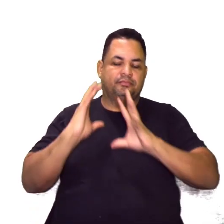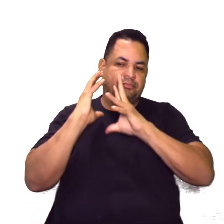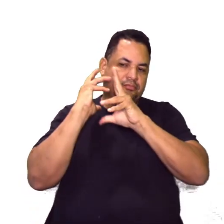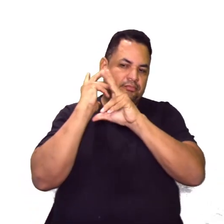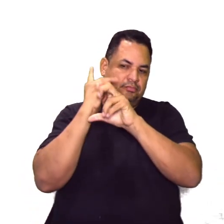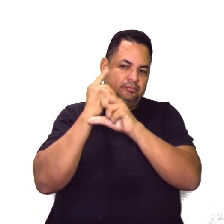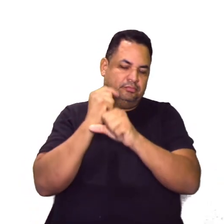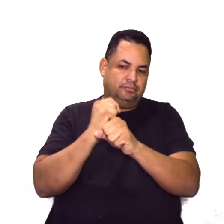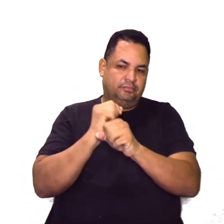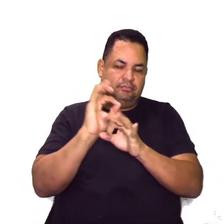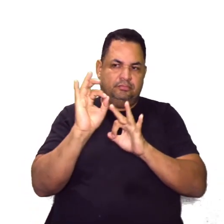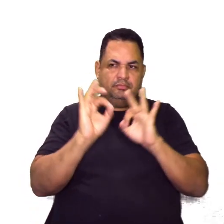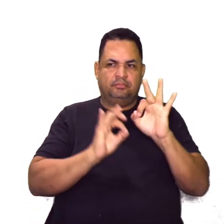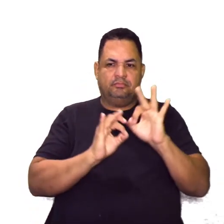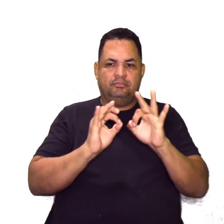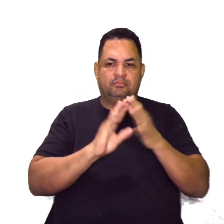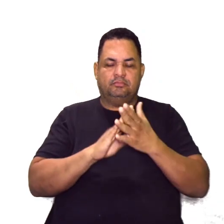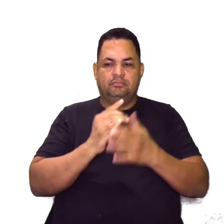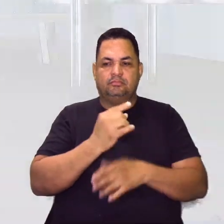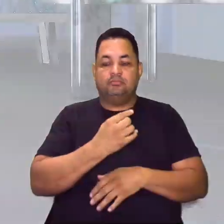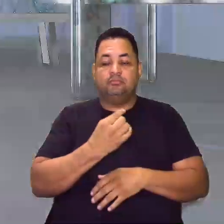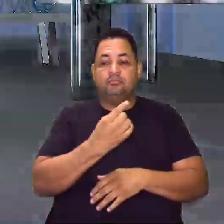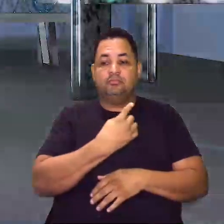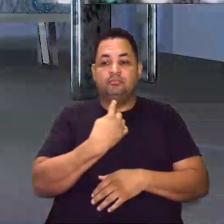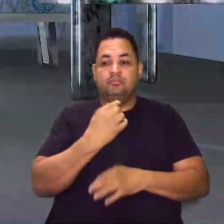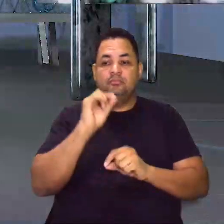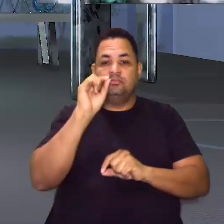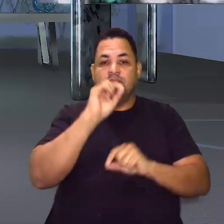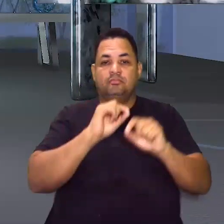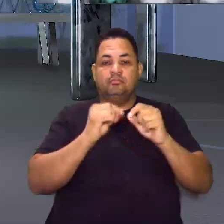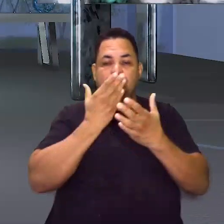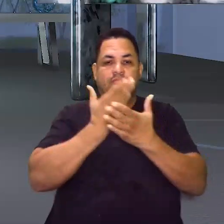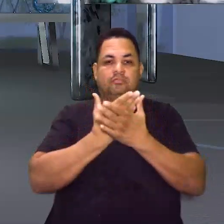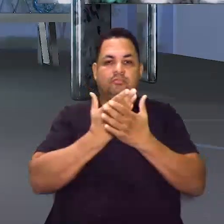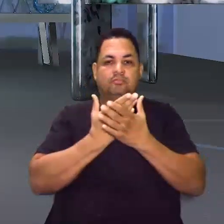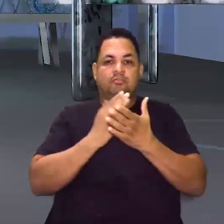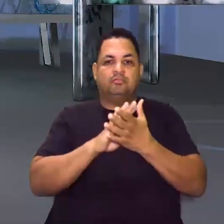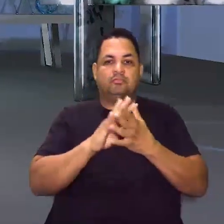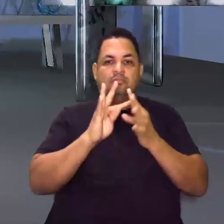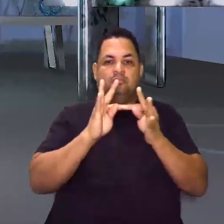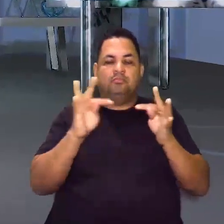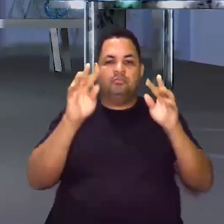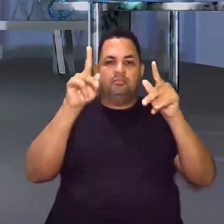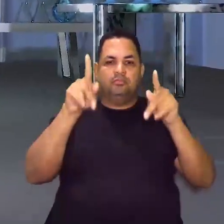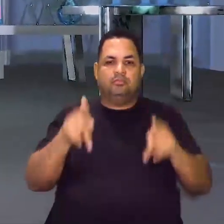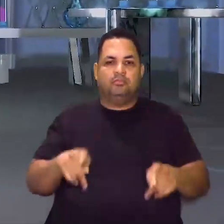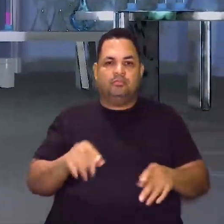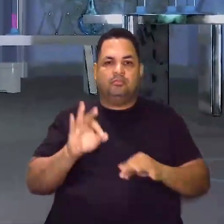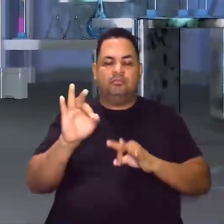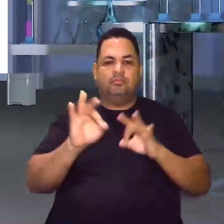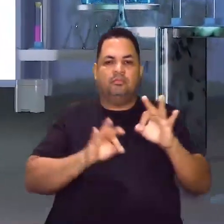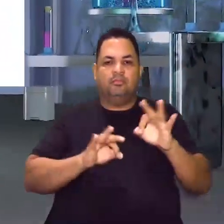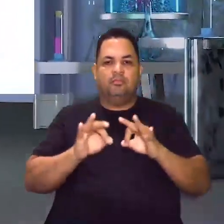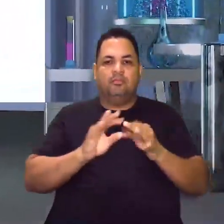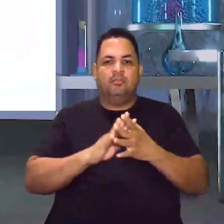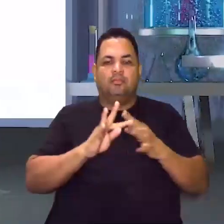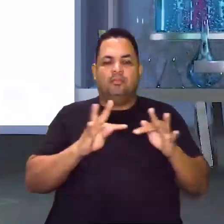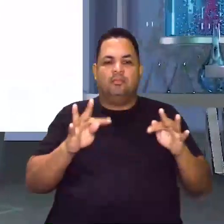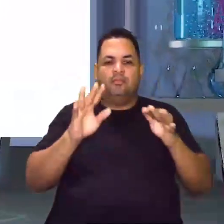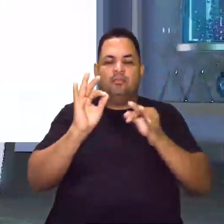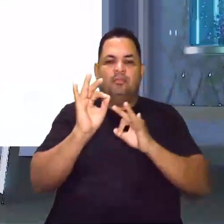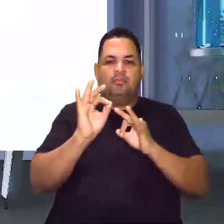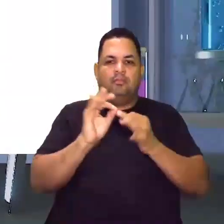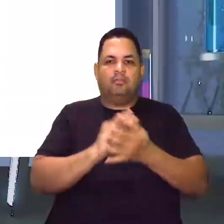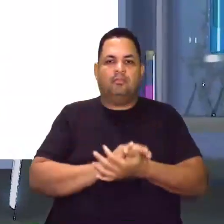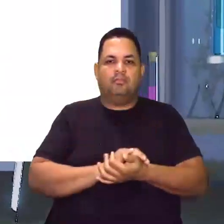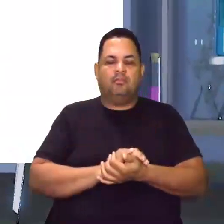revisando sobre o que vocês viram no geral, a tabela periódica, a organização da tabela